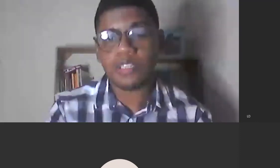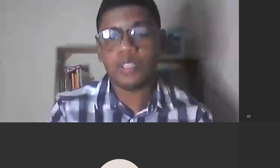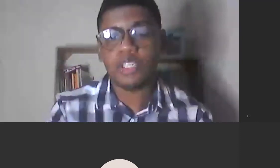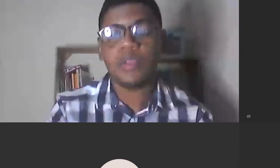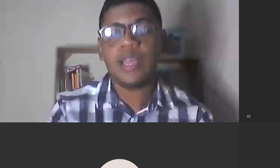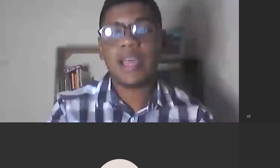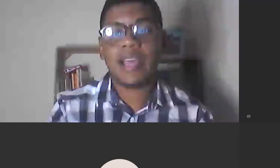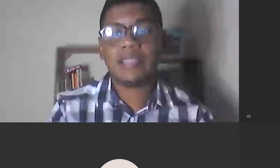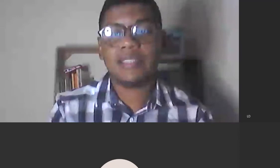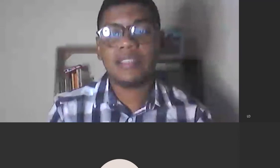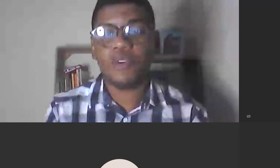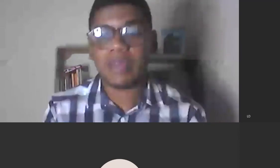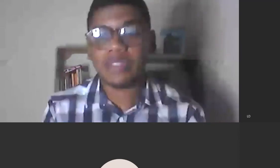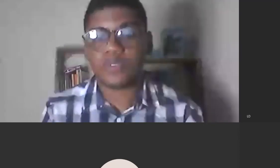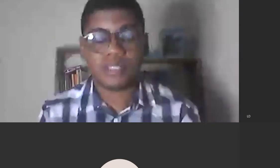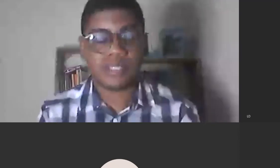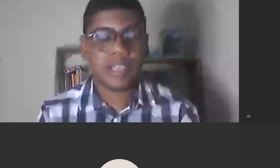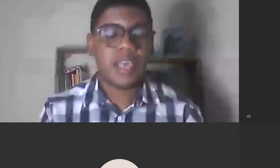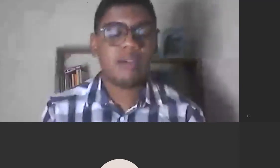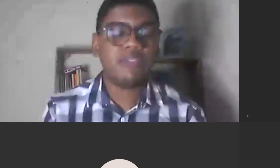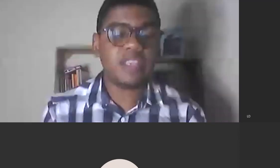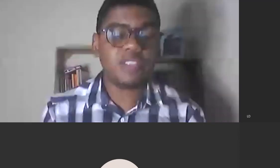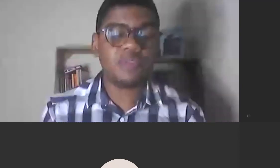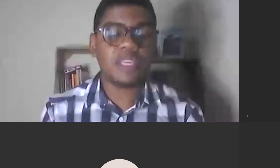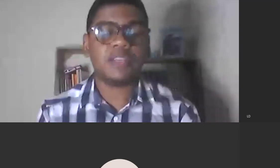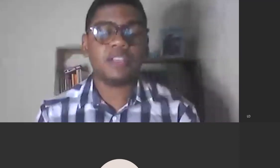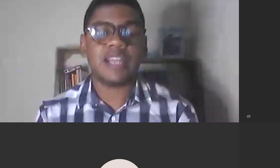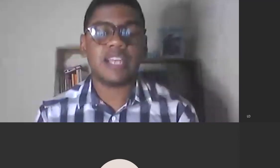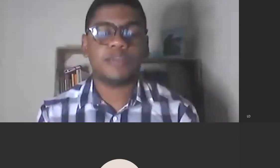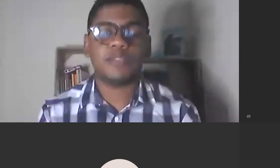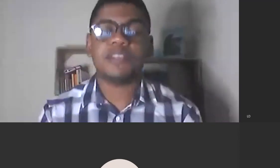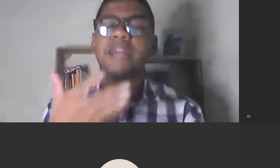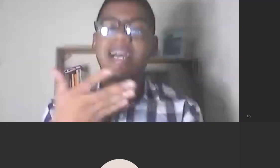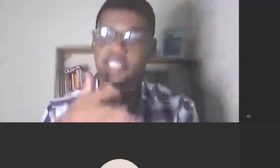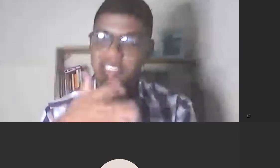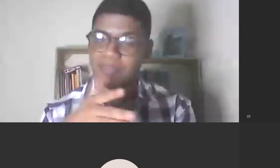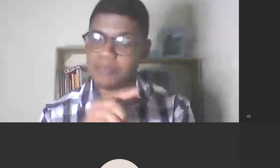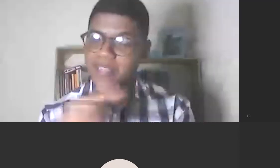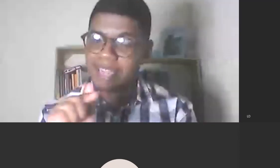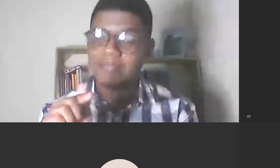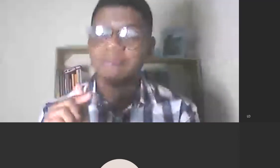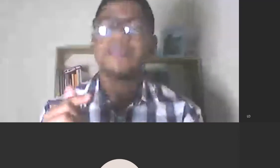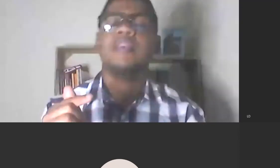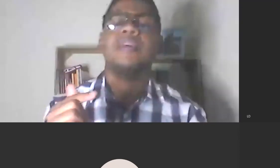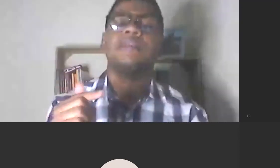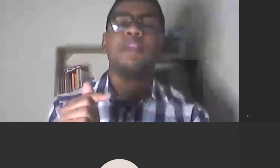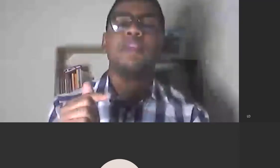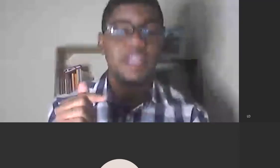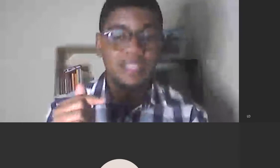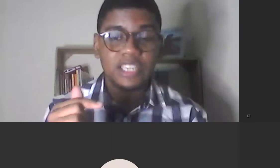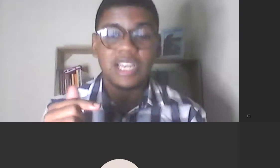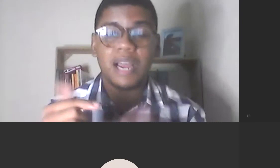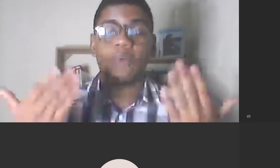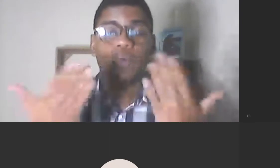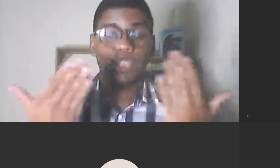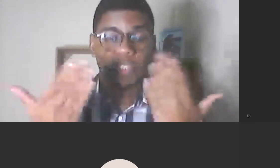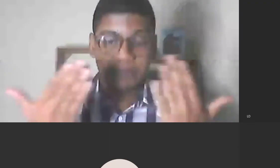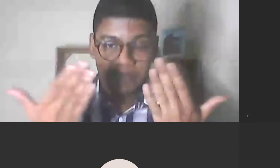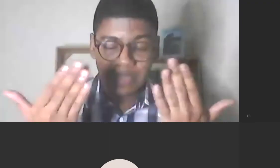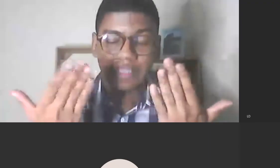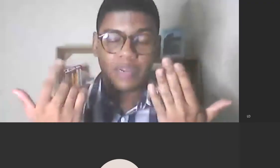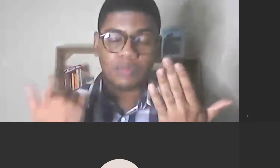tá? Ou transmitindo essas informações. Eu havia dito que ia dar uma atividade para vocês prática na semana passada, preferi deixar